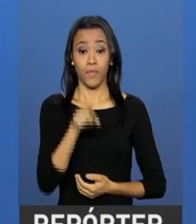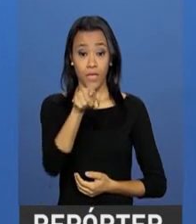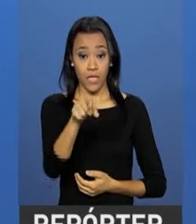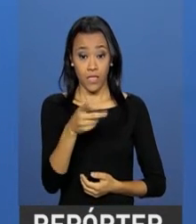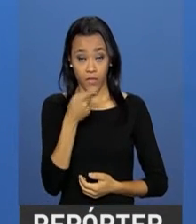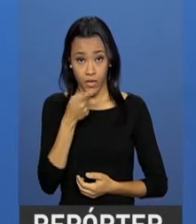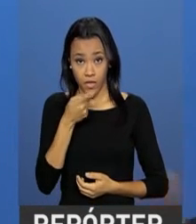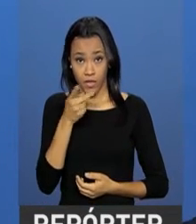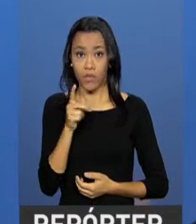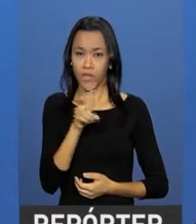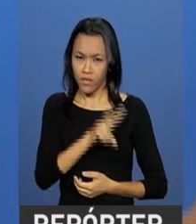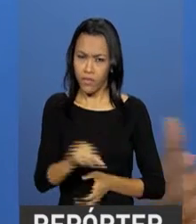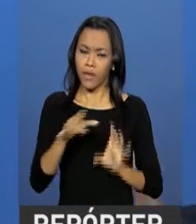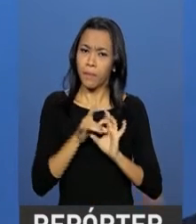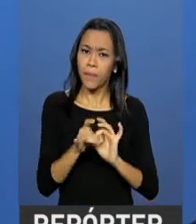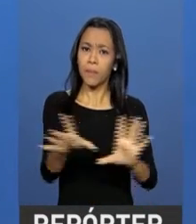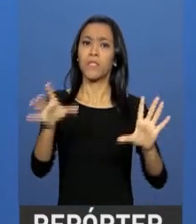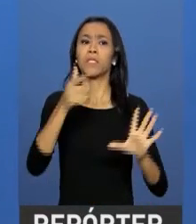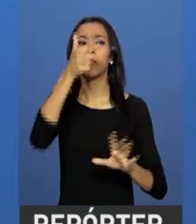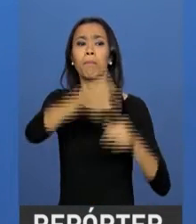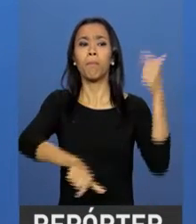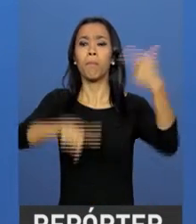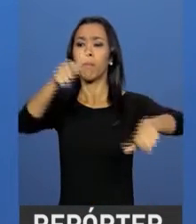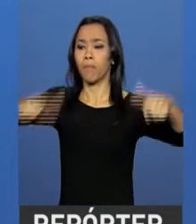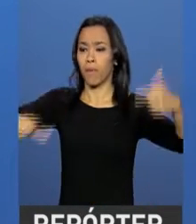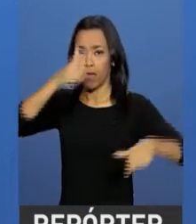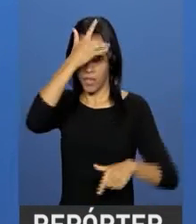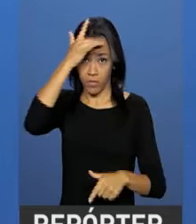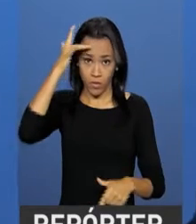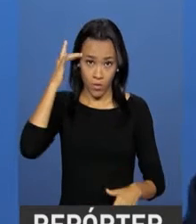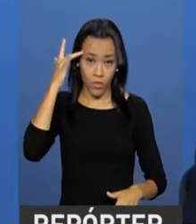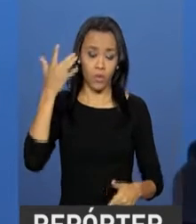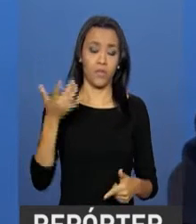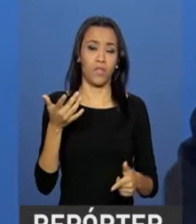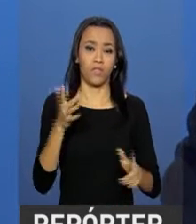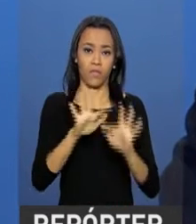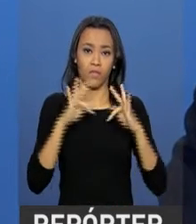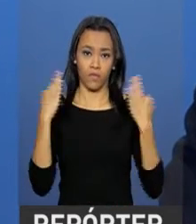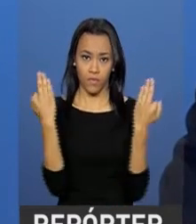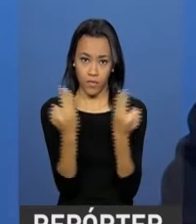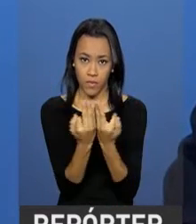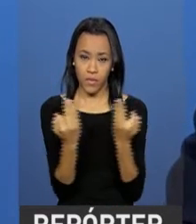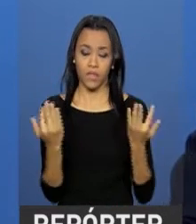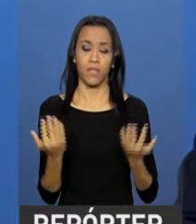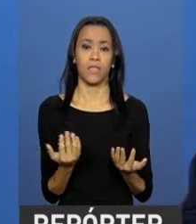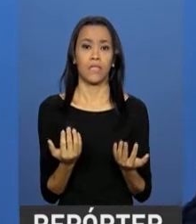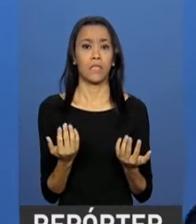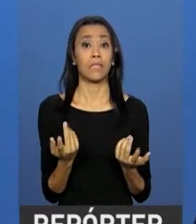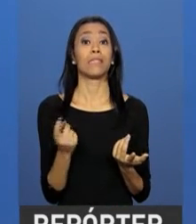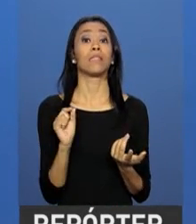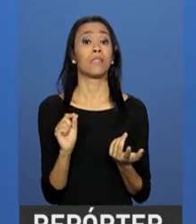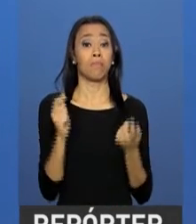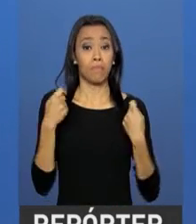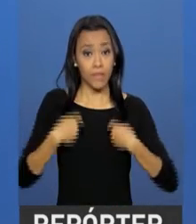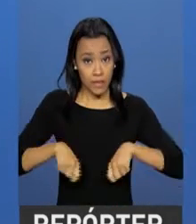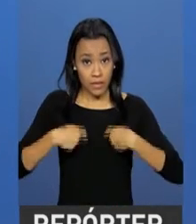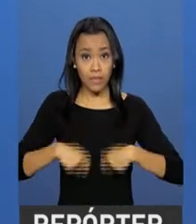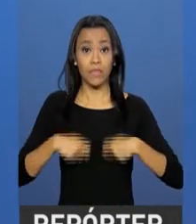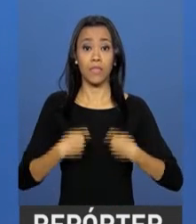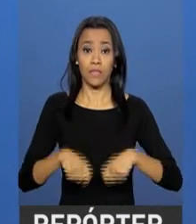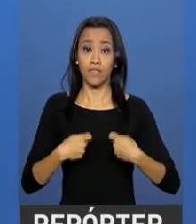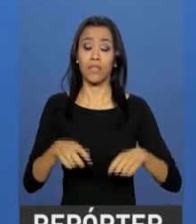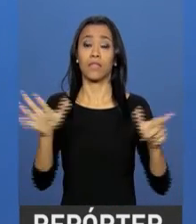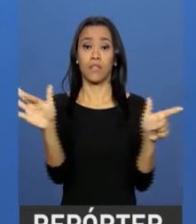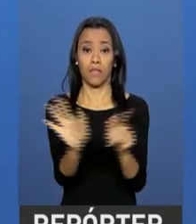que mais beneficiários e de famílias que precisam do